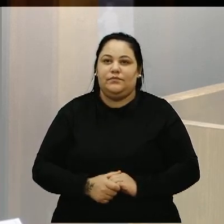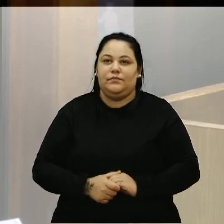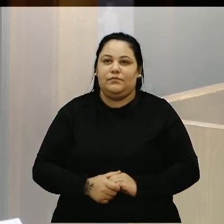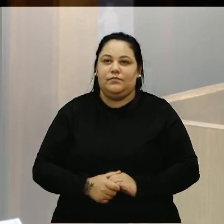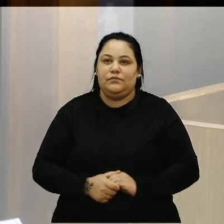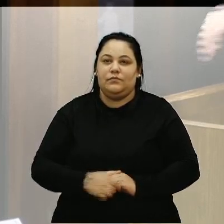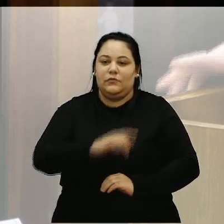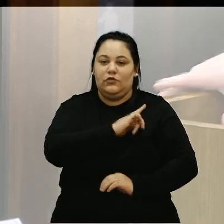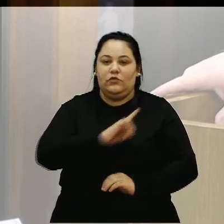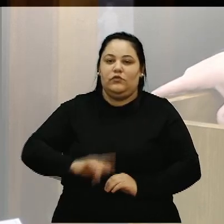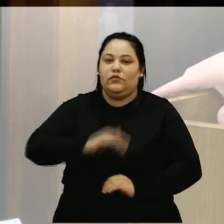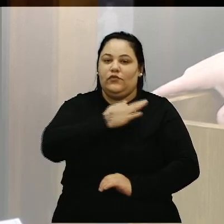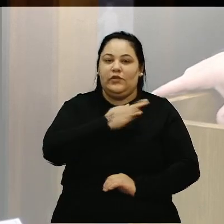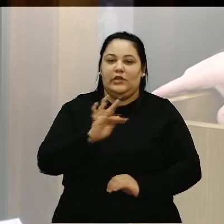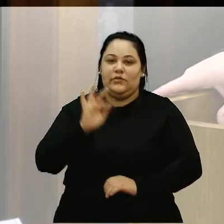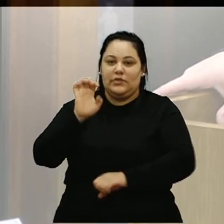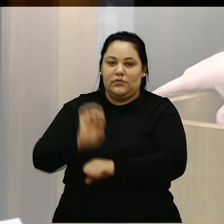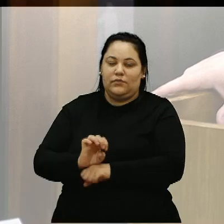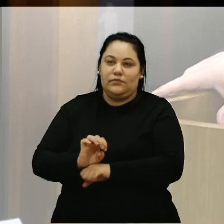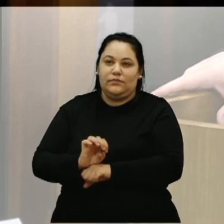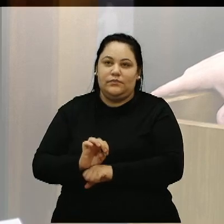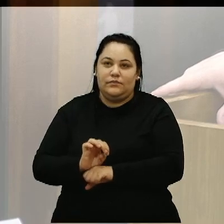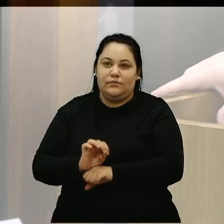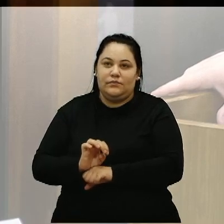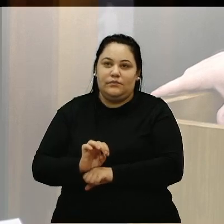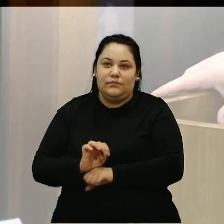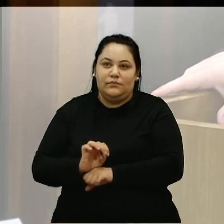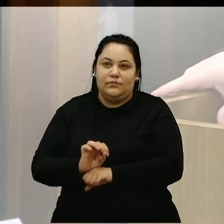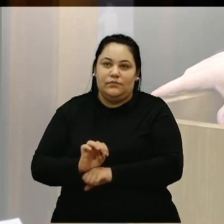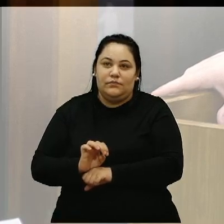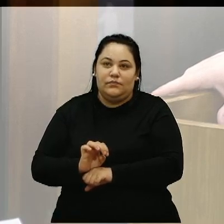do governo federal, do governo estadual.